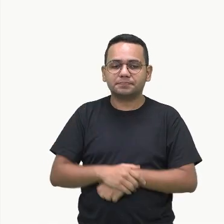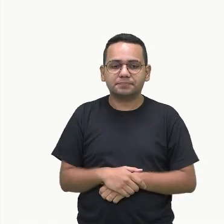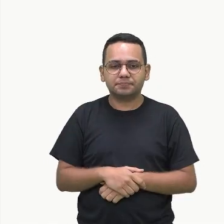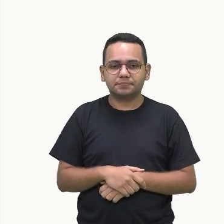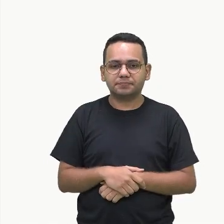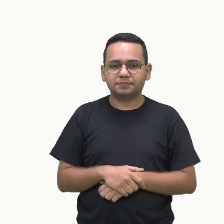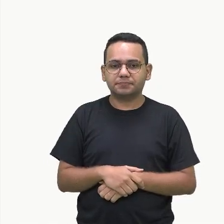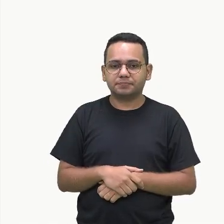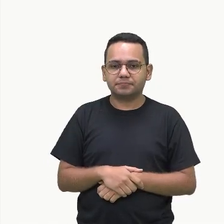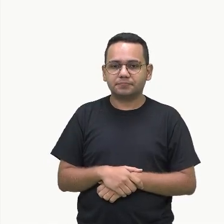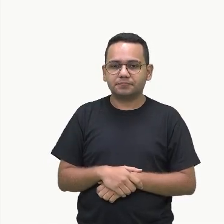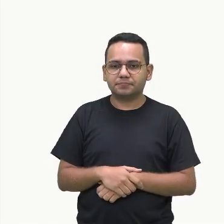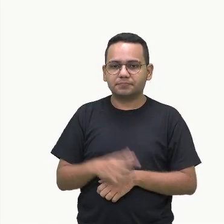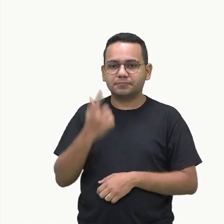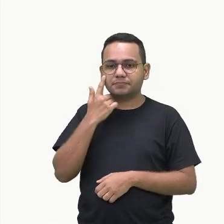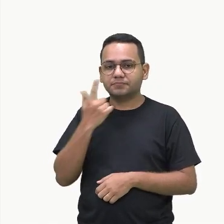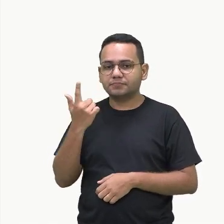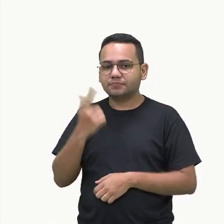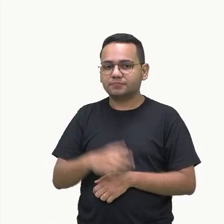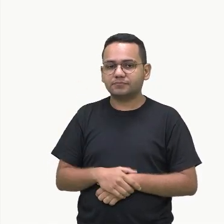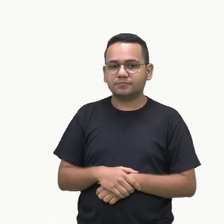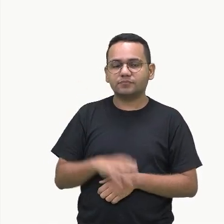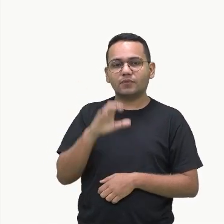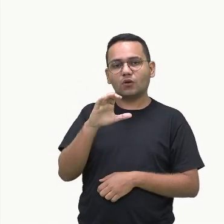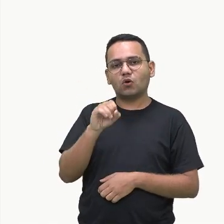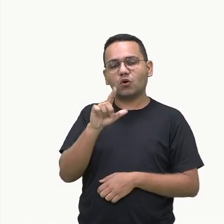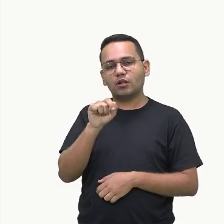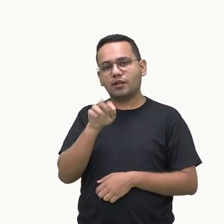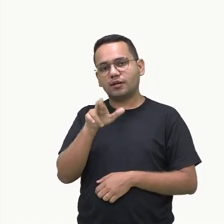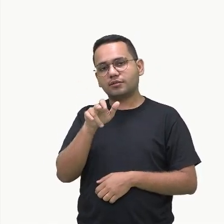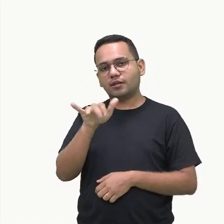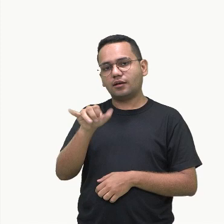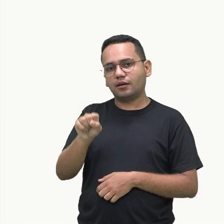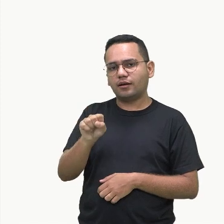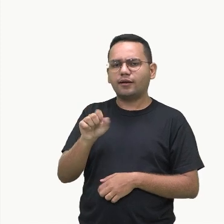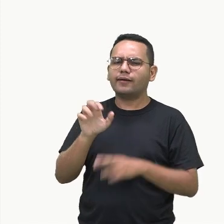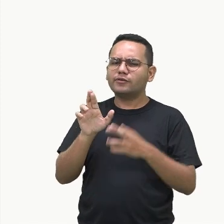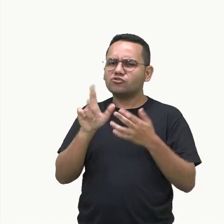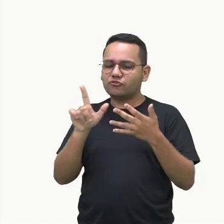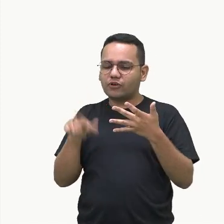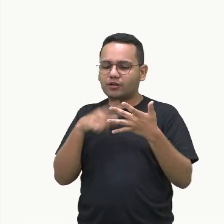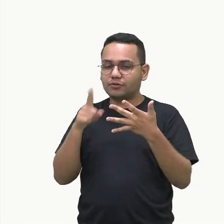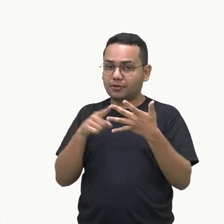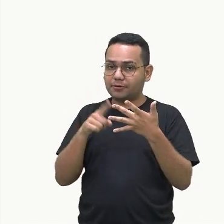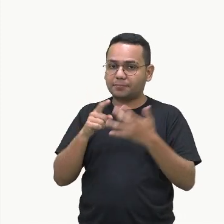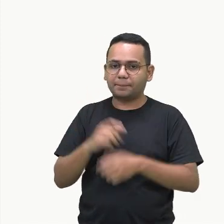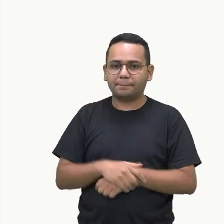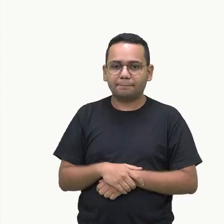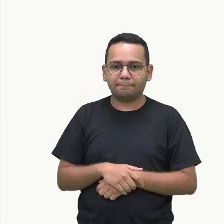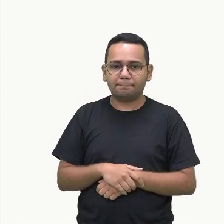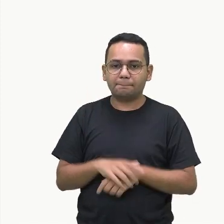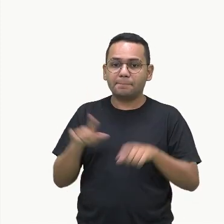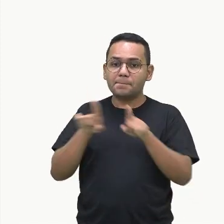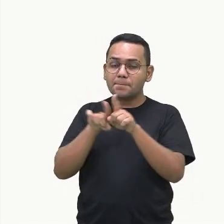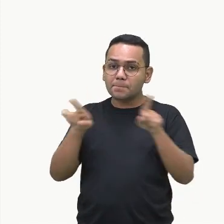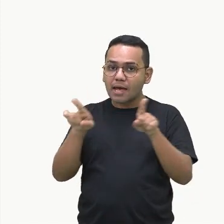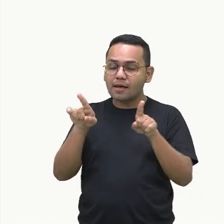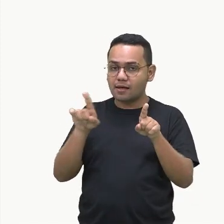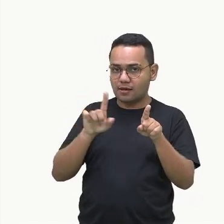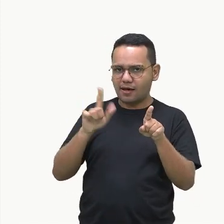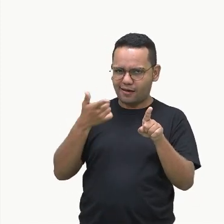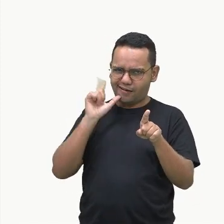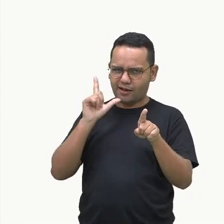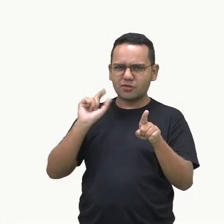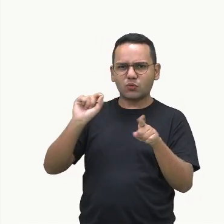vou dizer para vocês que são contrários aqui aos alternos. Os alternos se encontram em lados